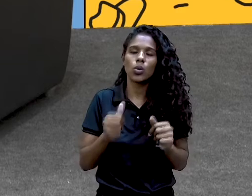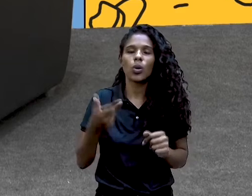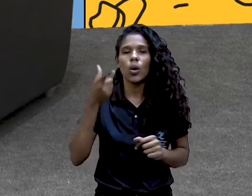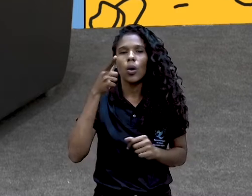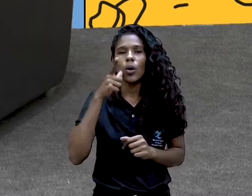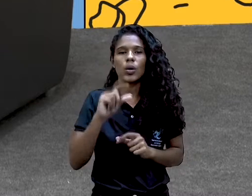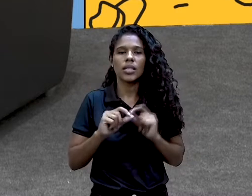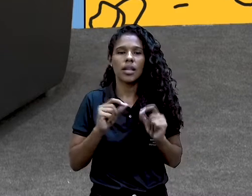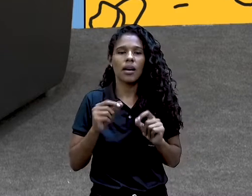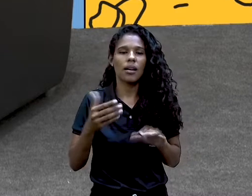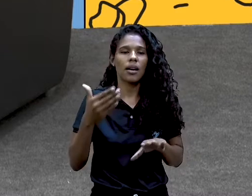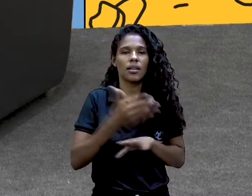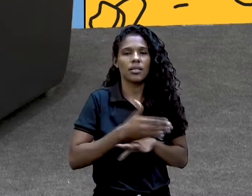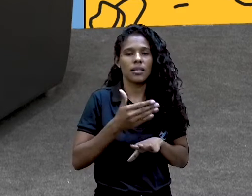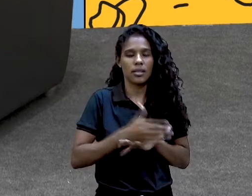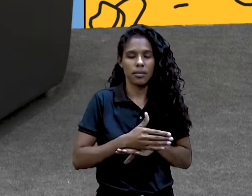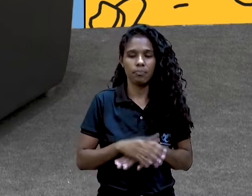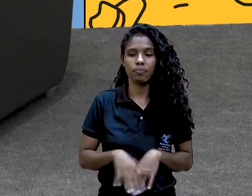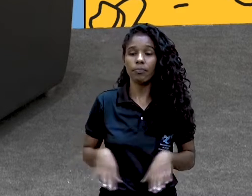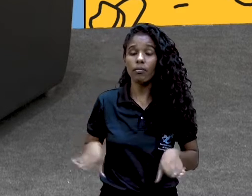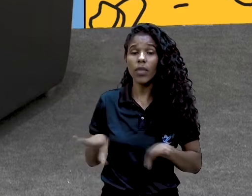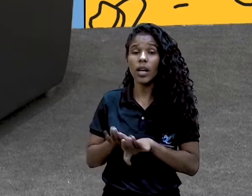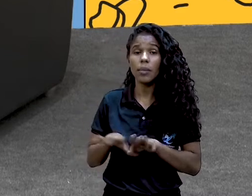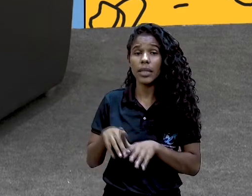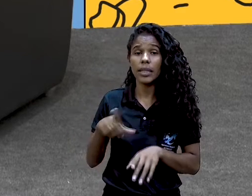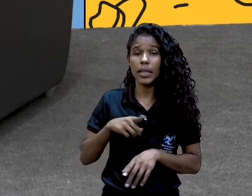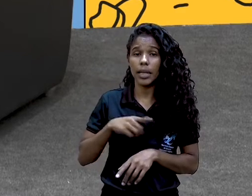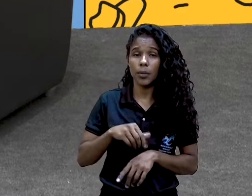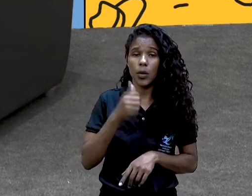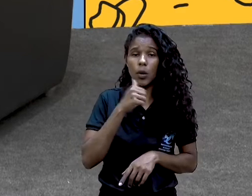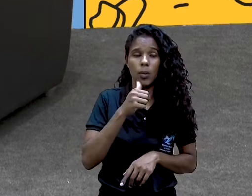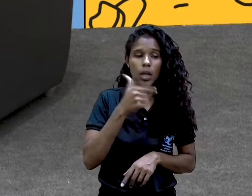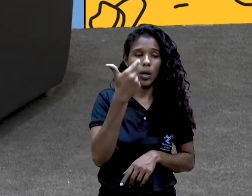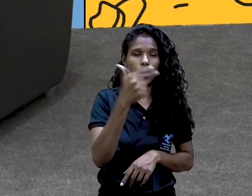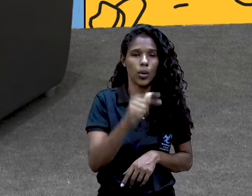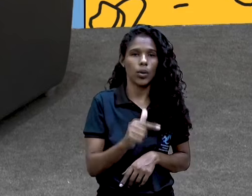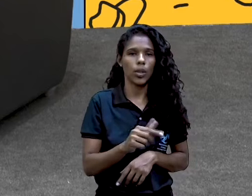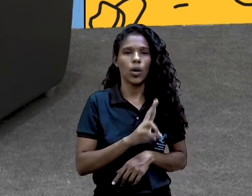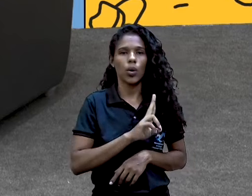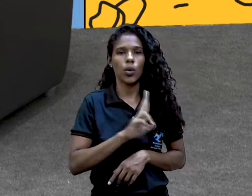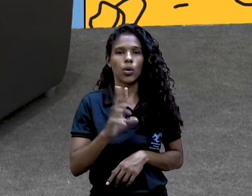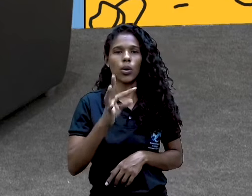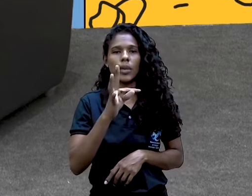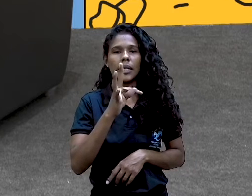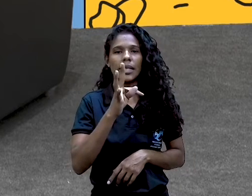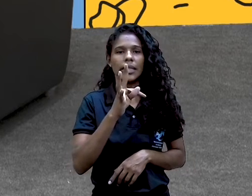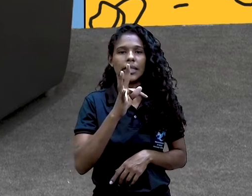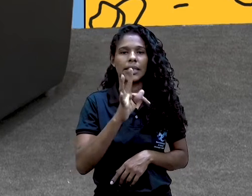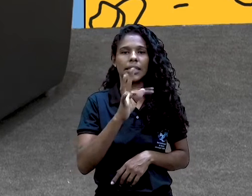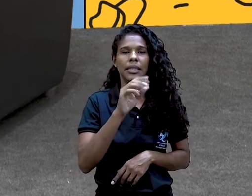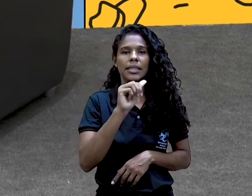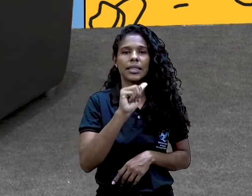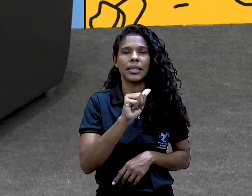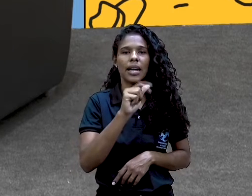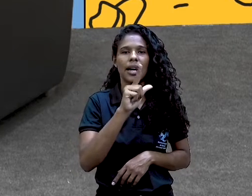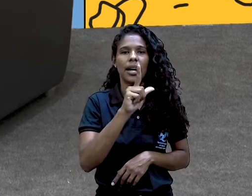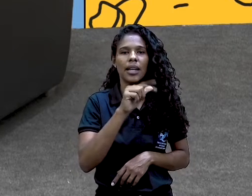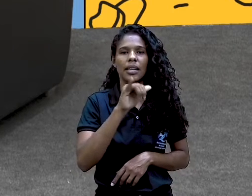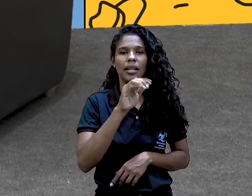dela é Thalia Lehman, lá nos Estados Unidos. Quando aconteceu um furacão chamado Katrina, ela com 10